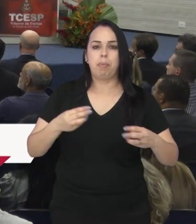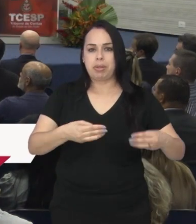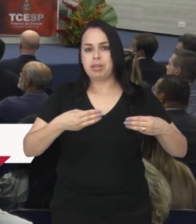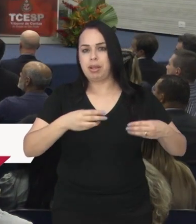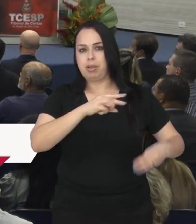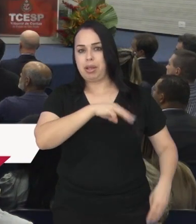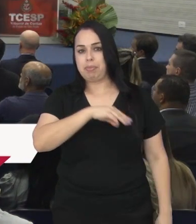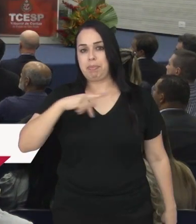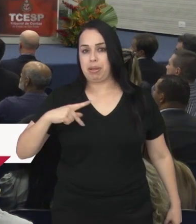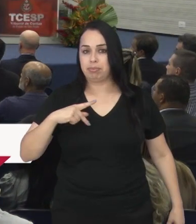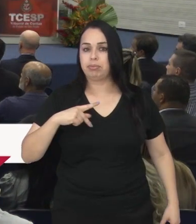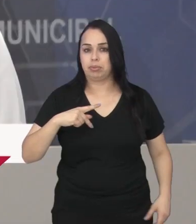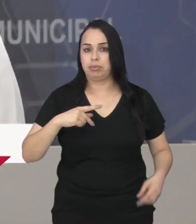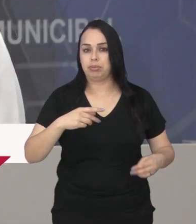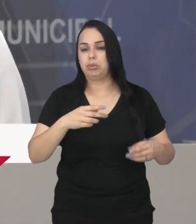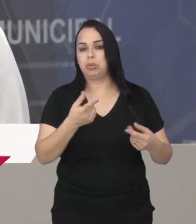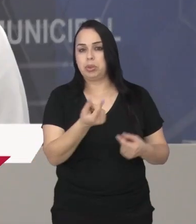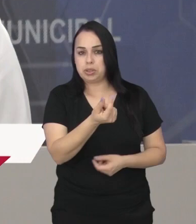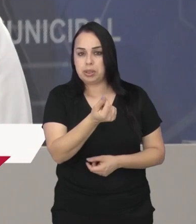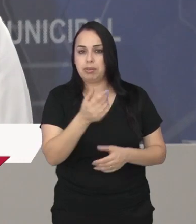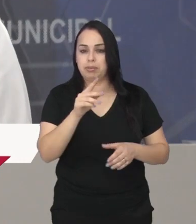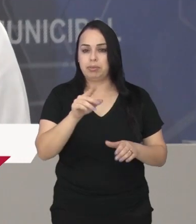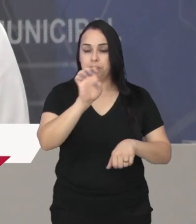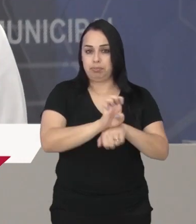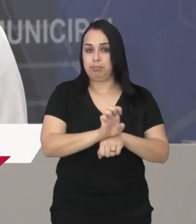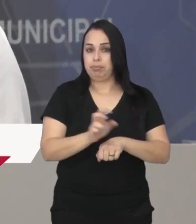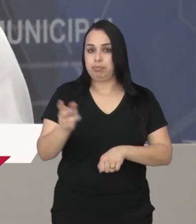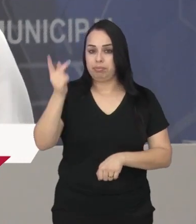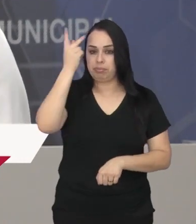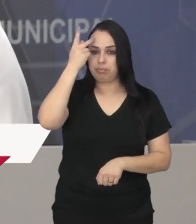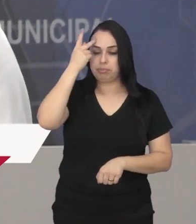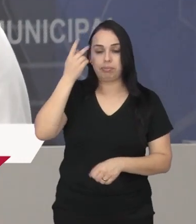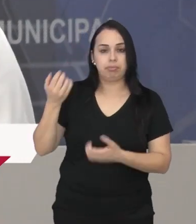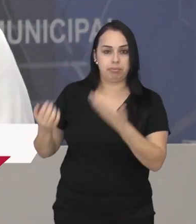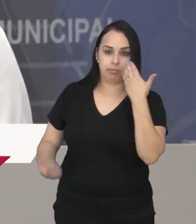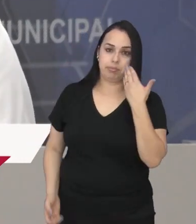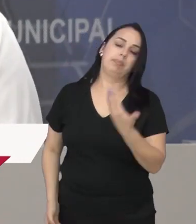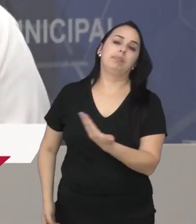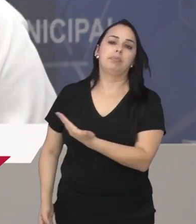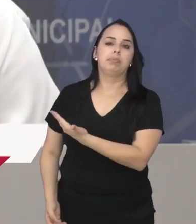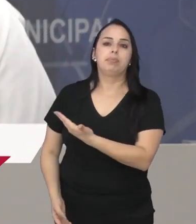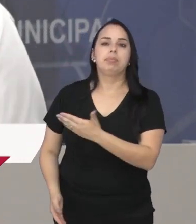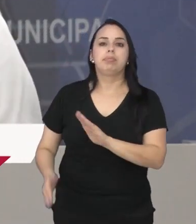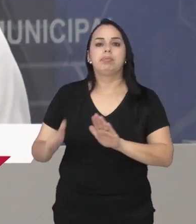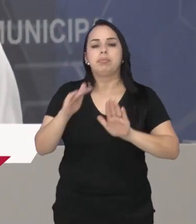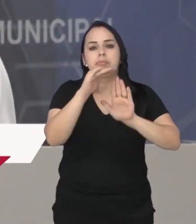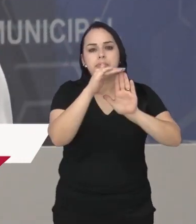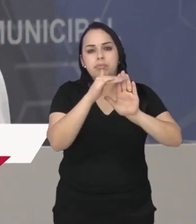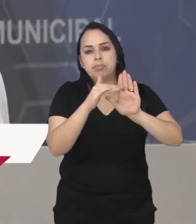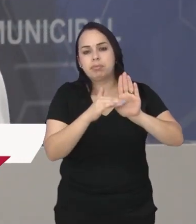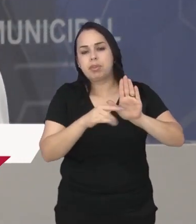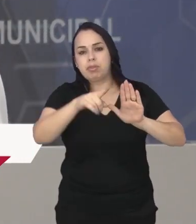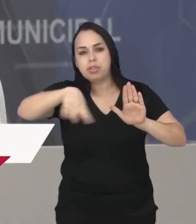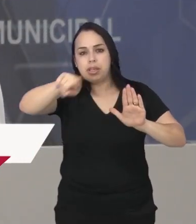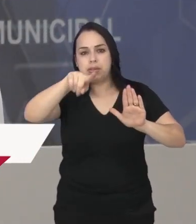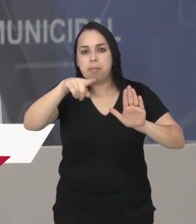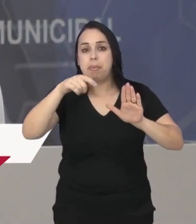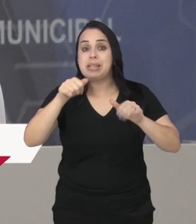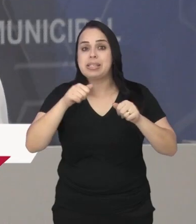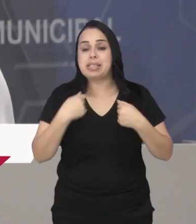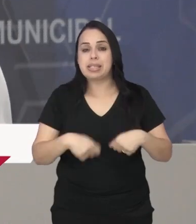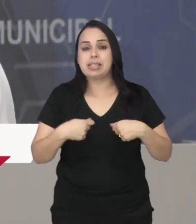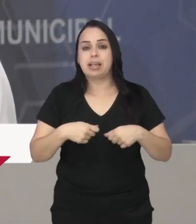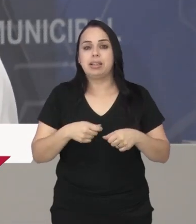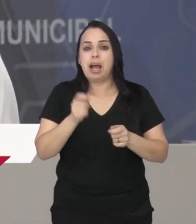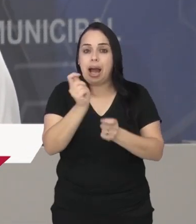Ministério Público de Contas do Estado. A procuradora Letícia Feres explica quais parâmetros os gestores devem seguir para